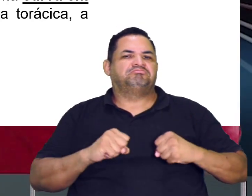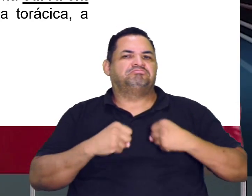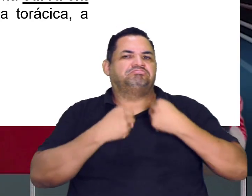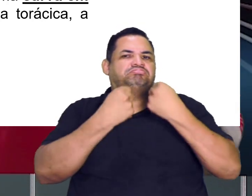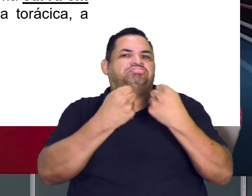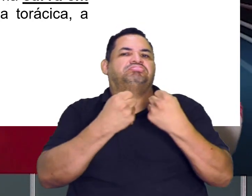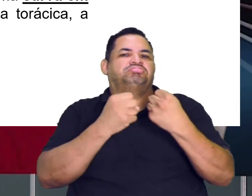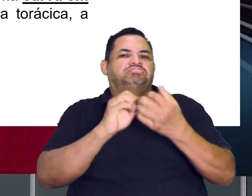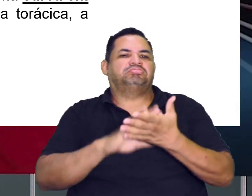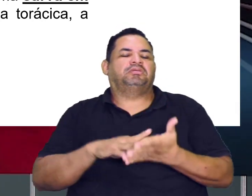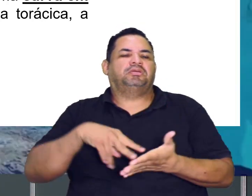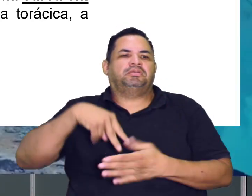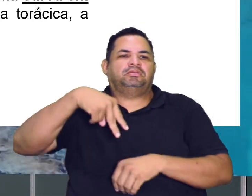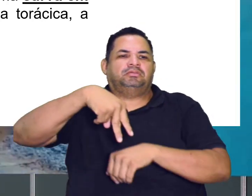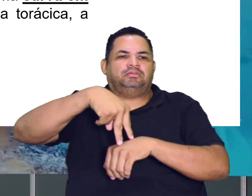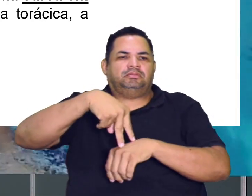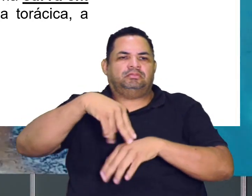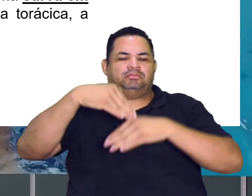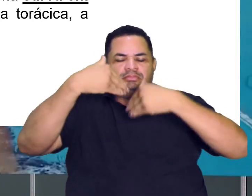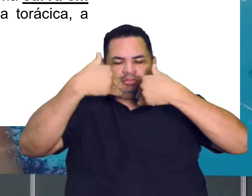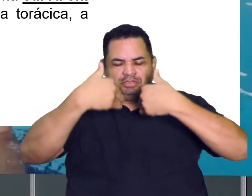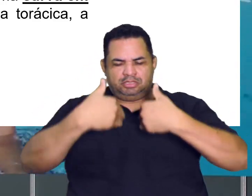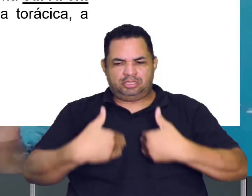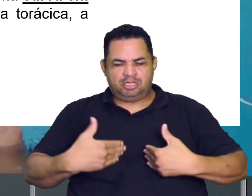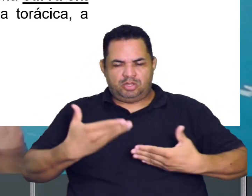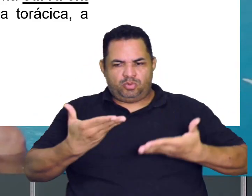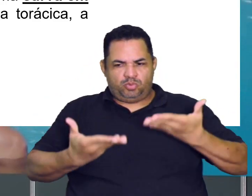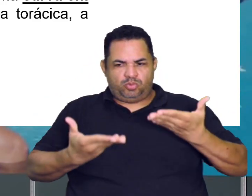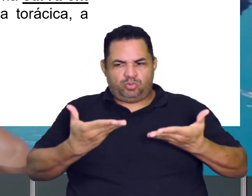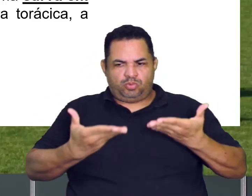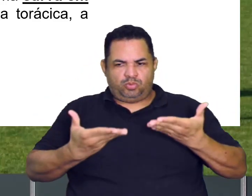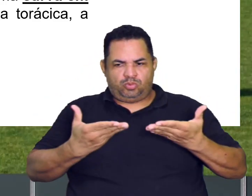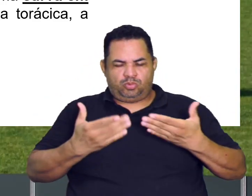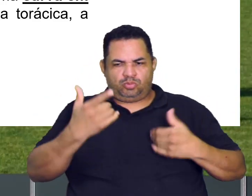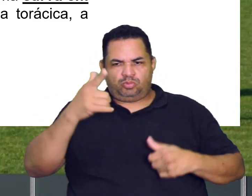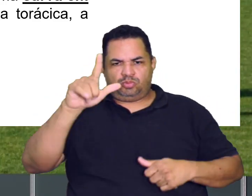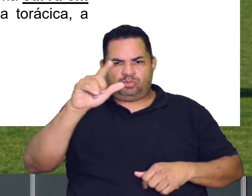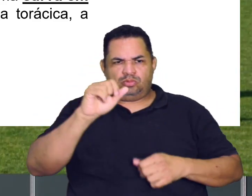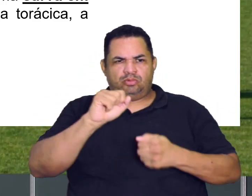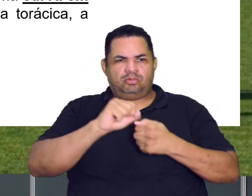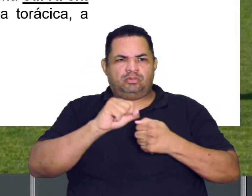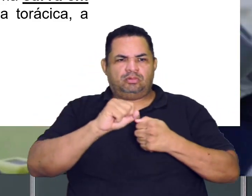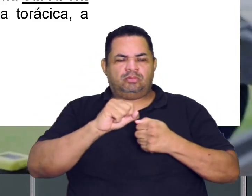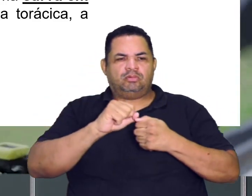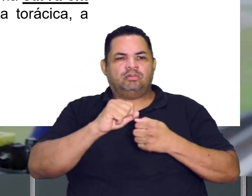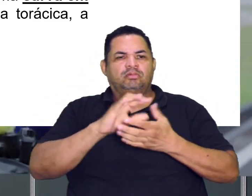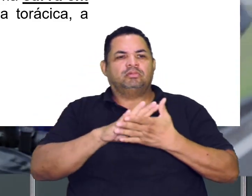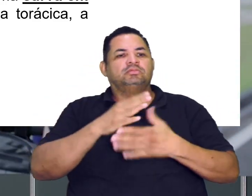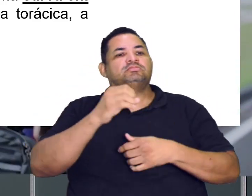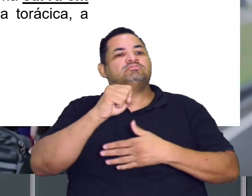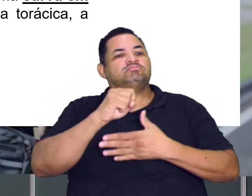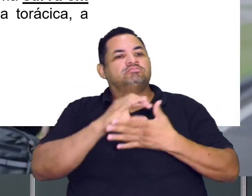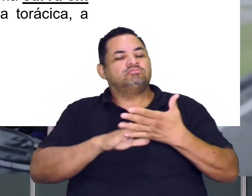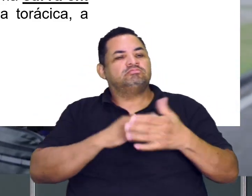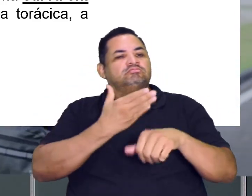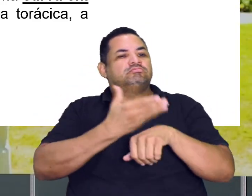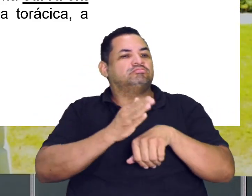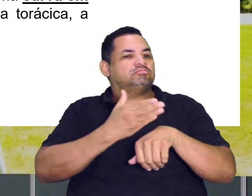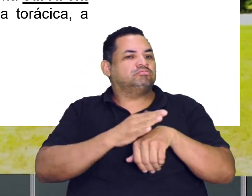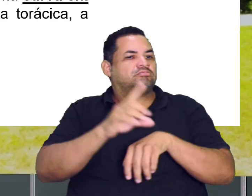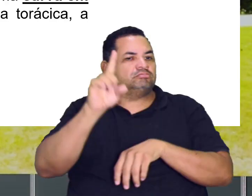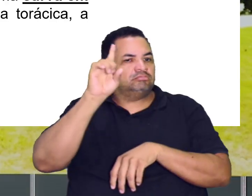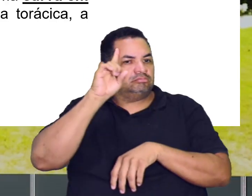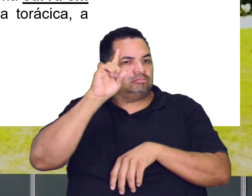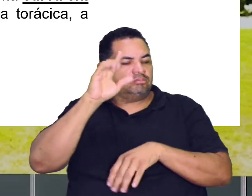para sustentar a nossa coluna. Ela precisa estar em equilíbrio para que eu consiga realizar as minhas atividades, consiga realizar os meus exercícios, minhas